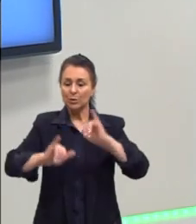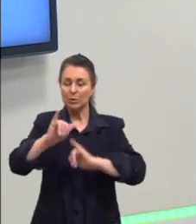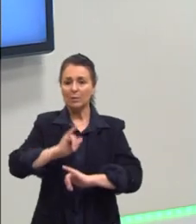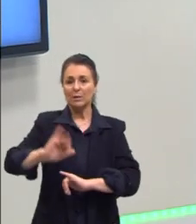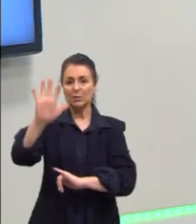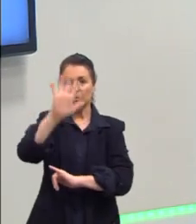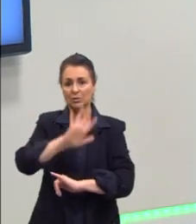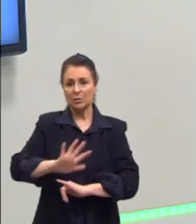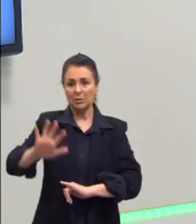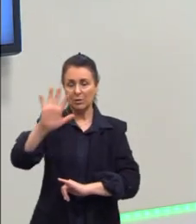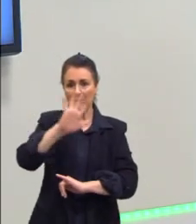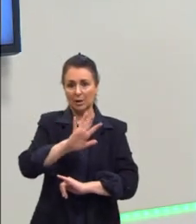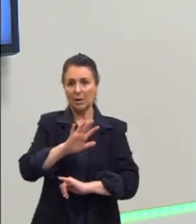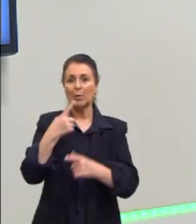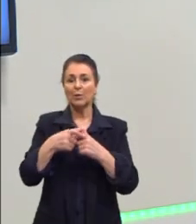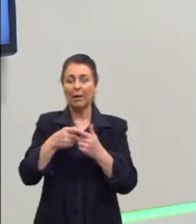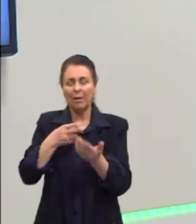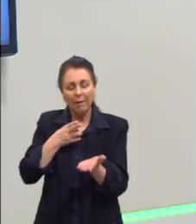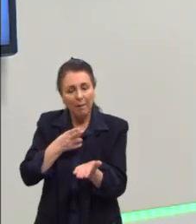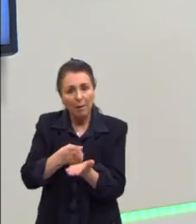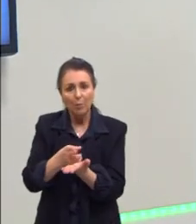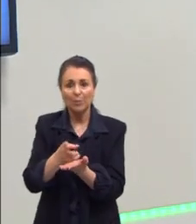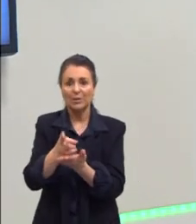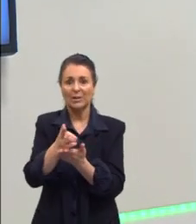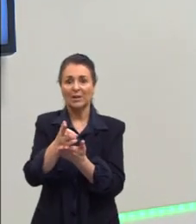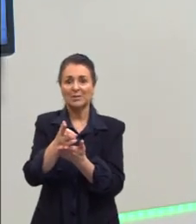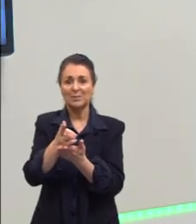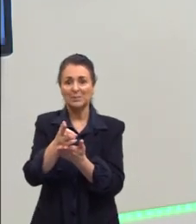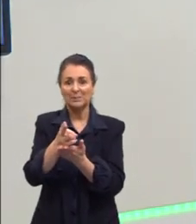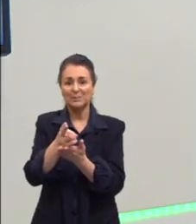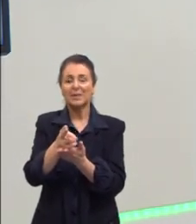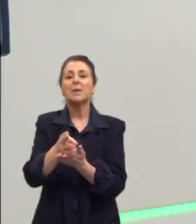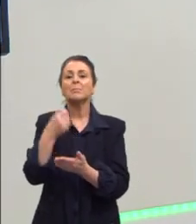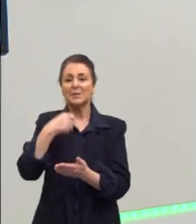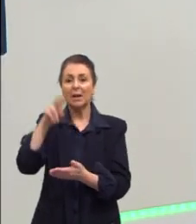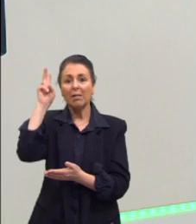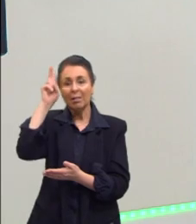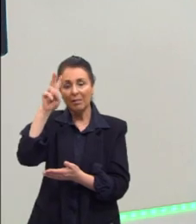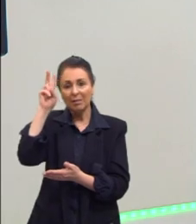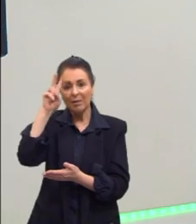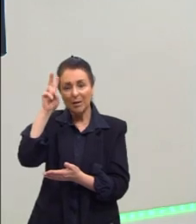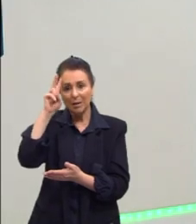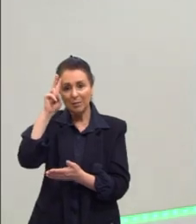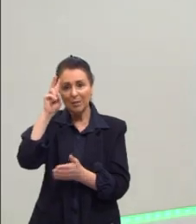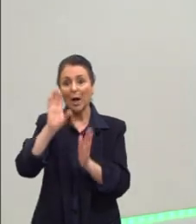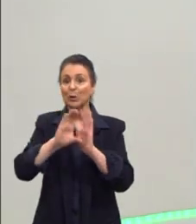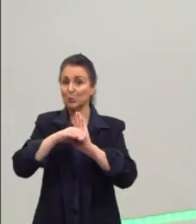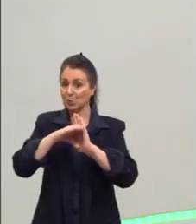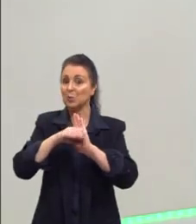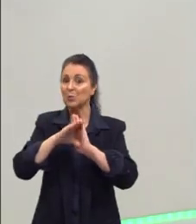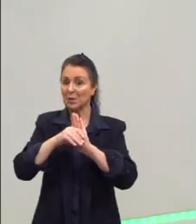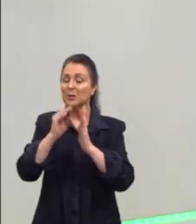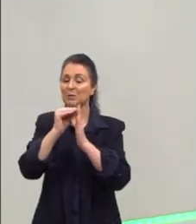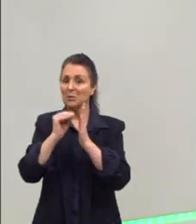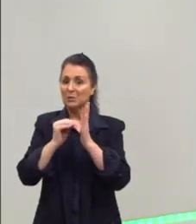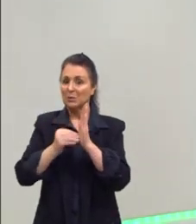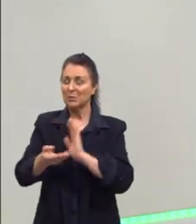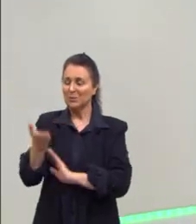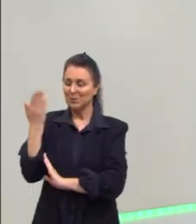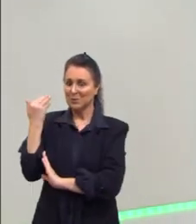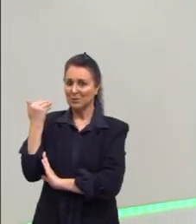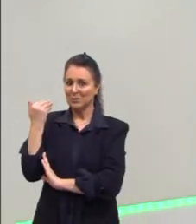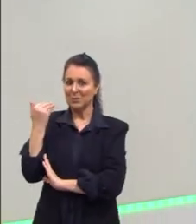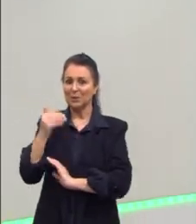geral tá a química é uma continuidade então sempre tem que tentar lembrar desses outros dessas outras conteúdos